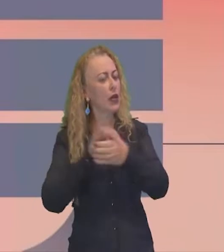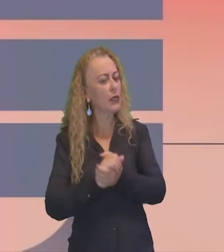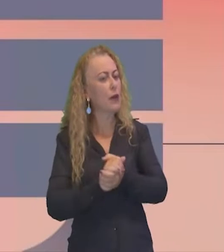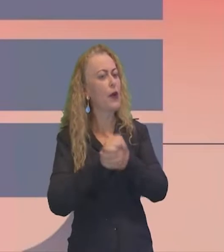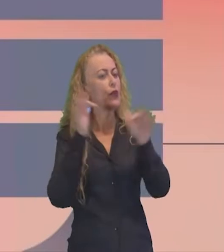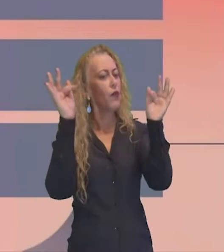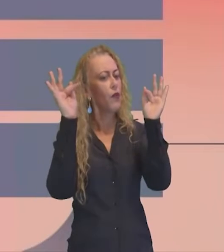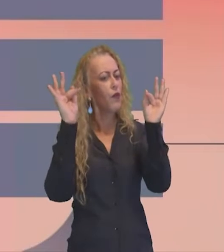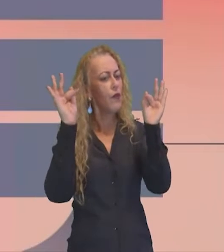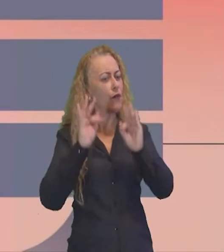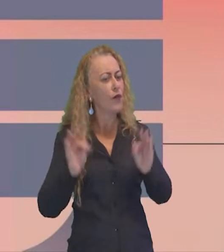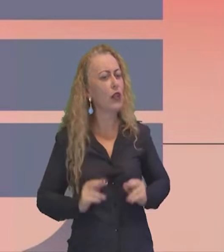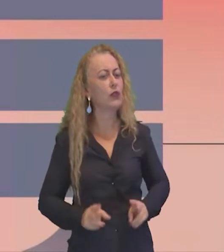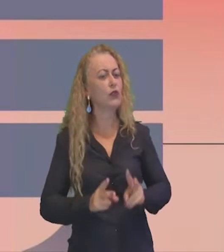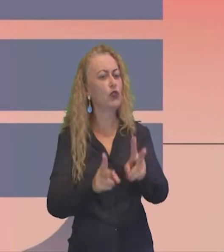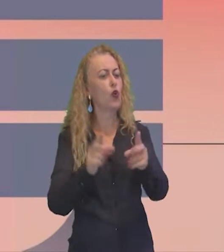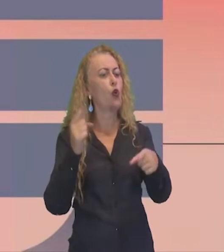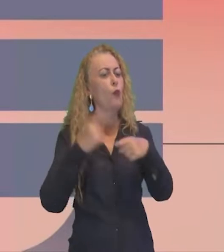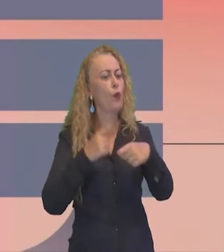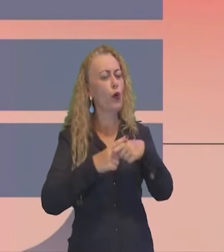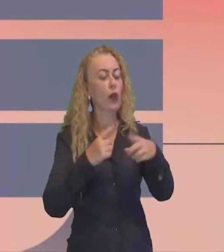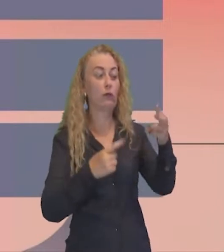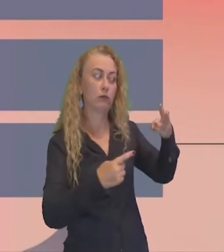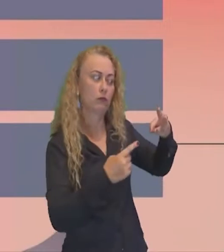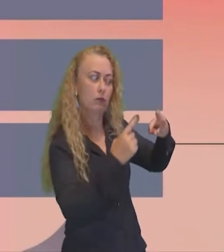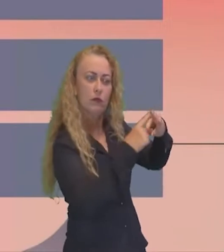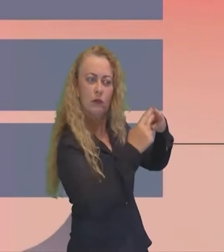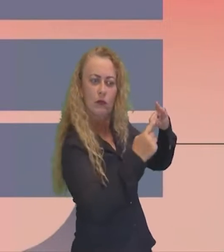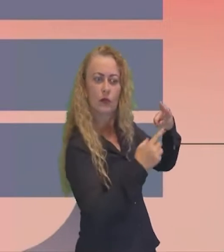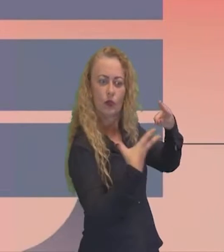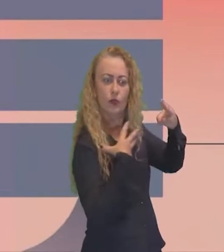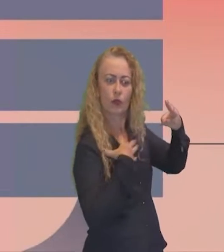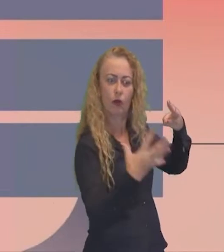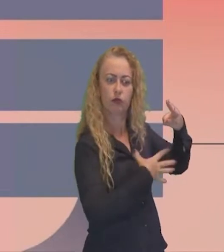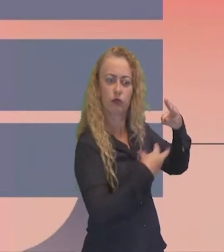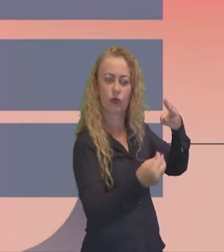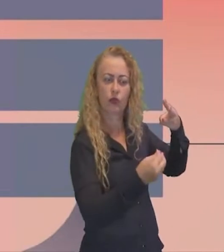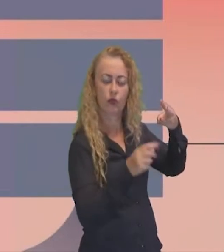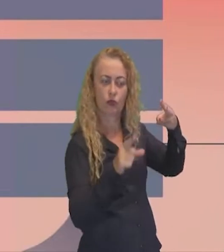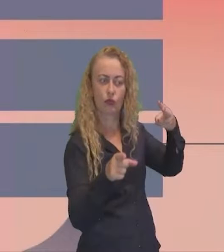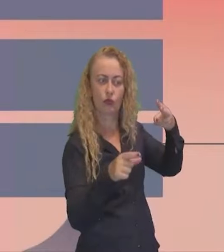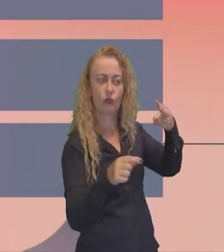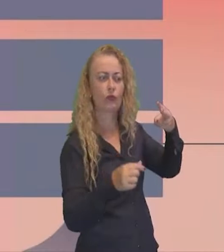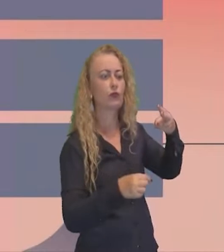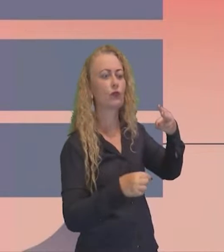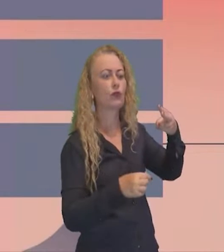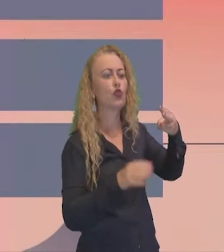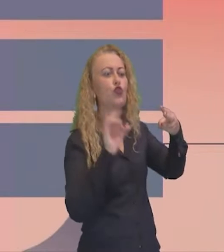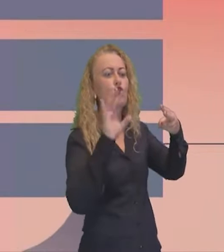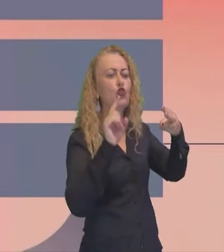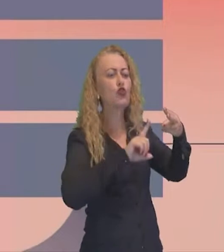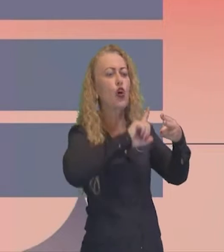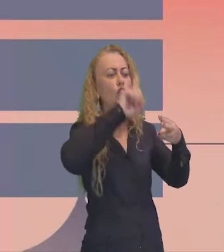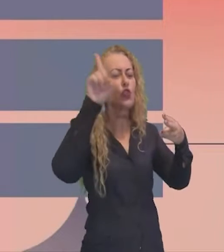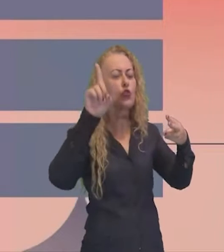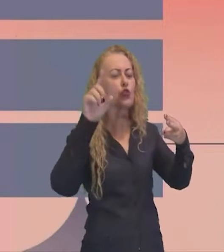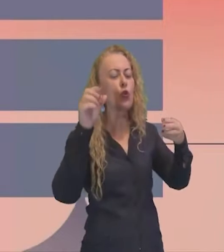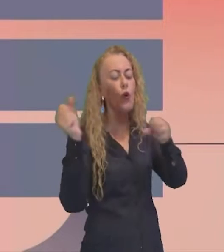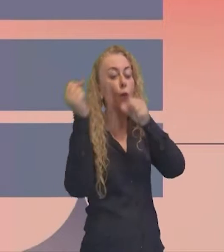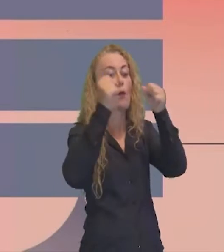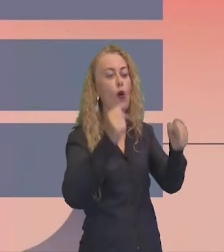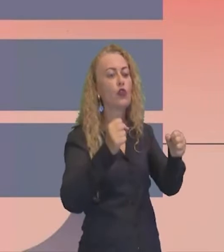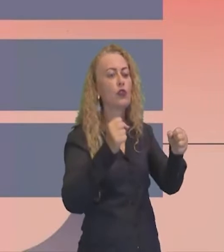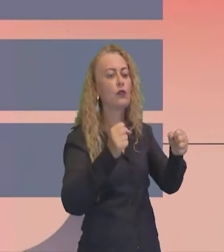feliz é Jesus. Por quê? Vamos ler juntos, para me ajudar aí na voz. Só em Jesus é